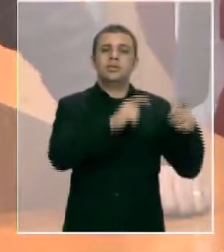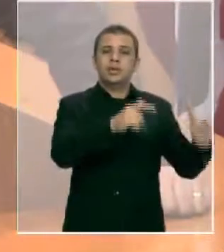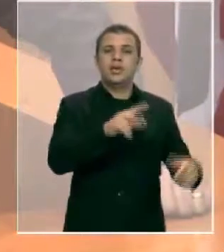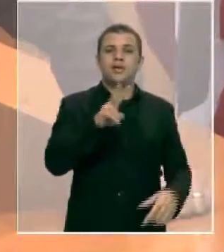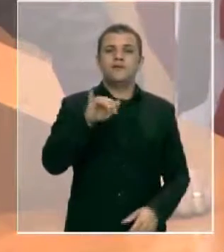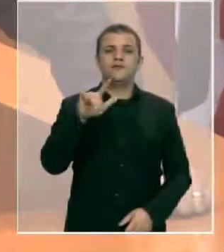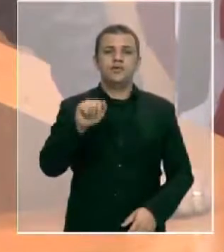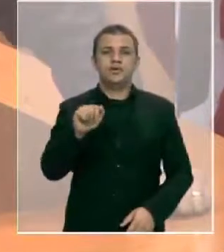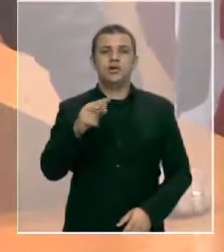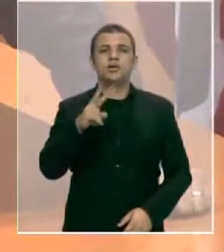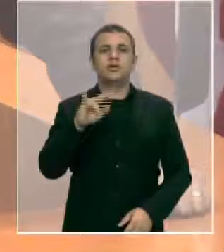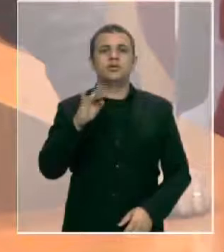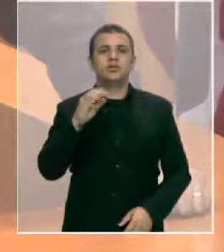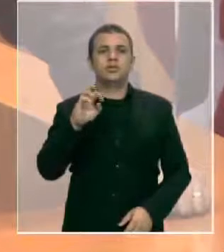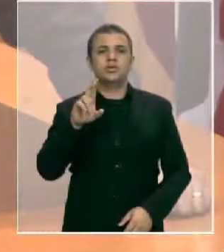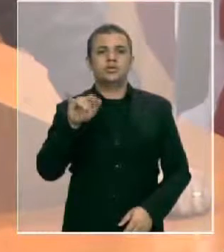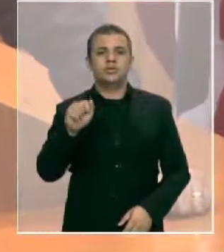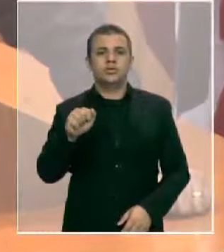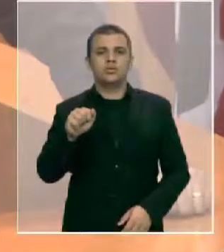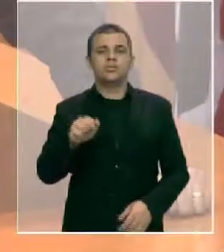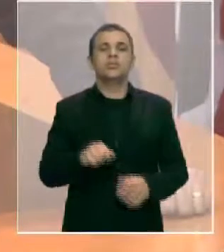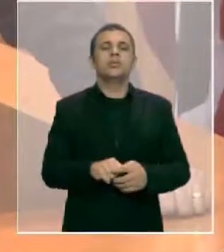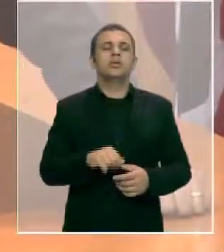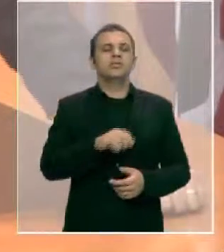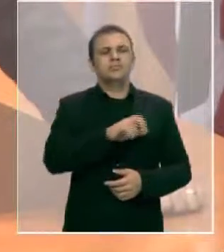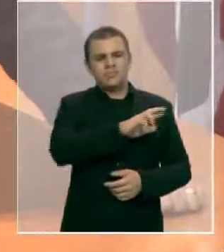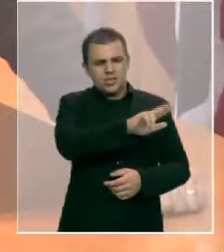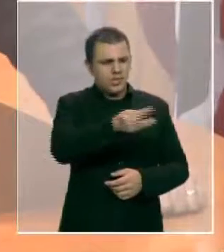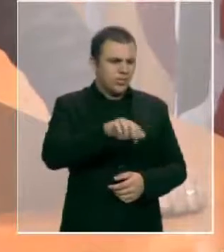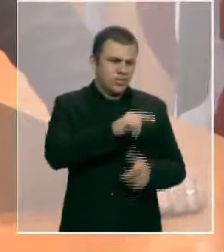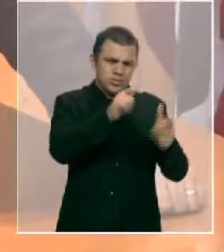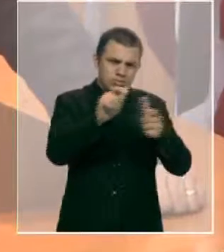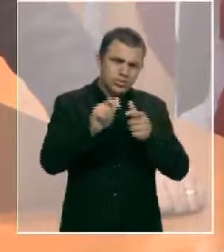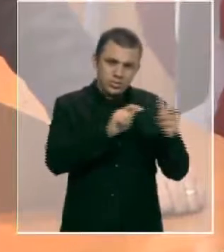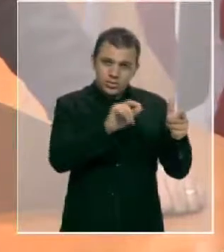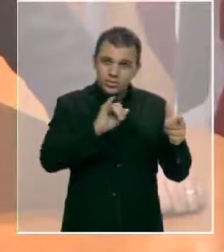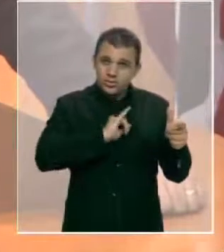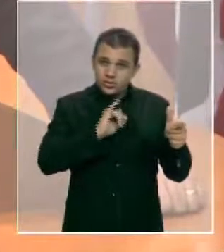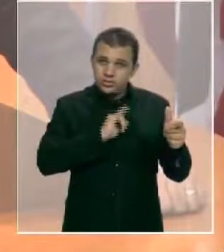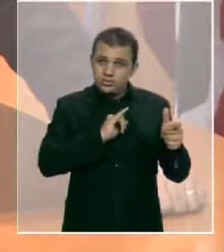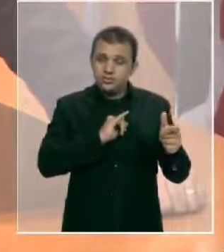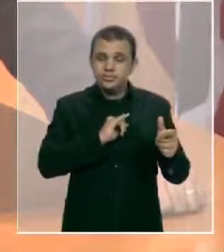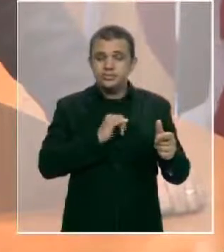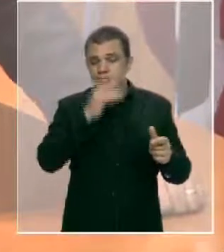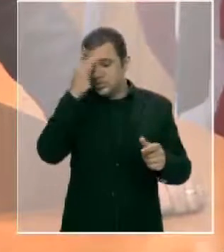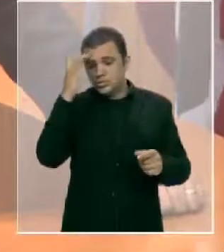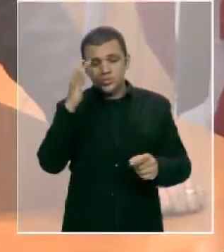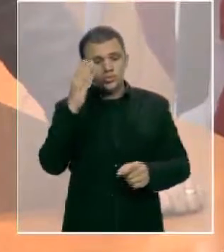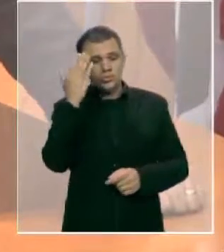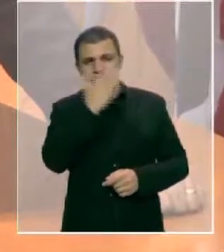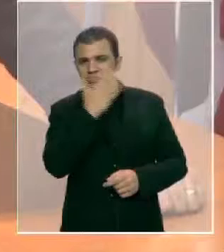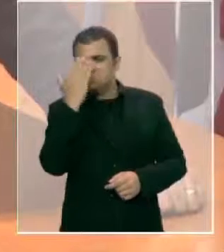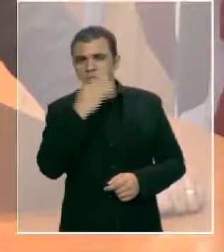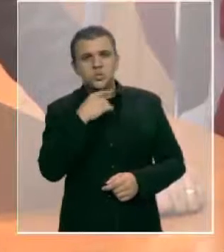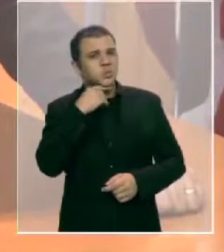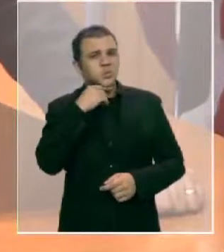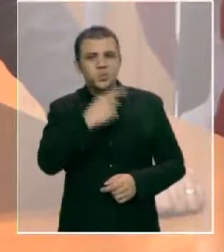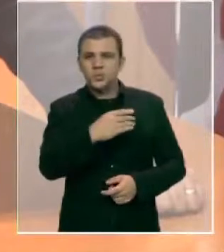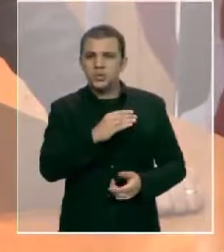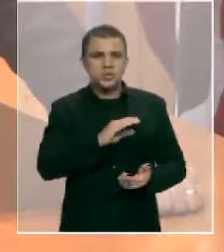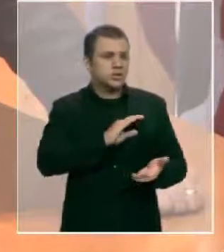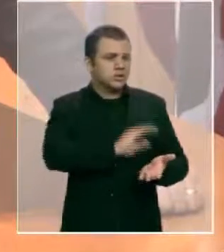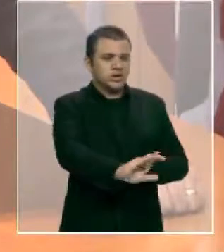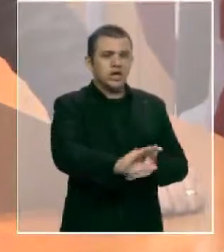e não se olhava e não se conseguia garantir essa dignidade para o povo. E o governador Flávio Dino já fez